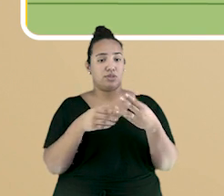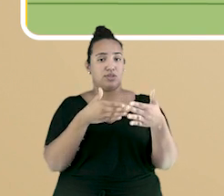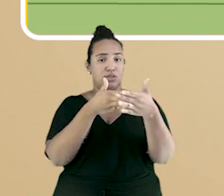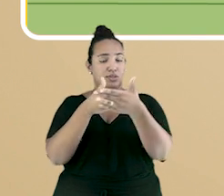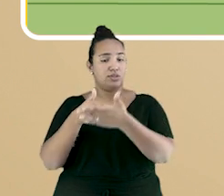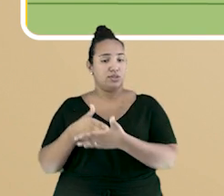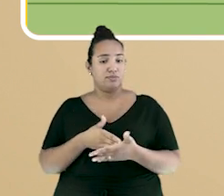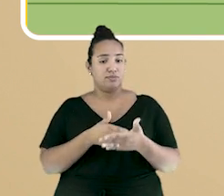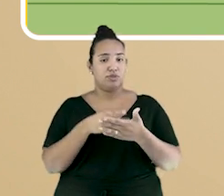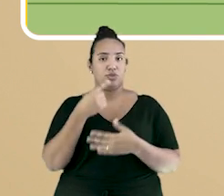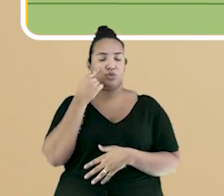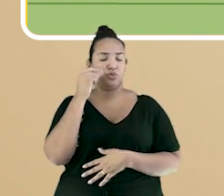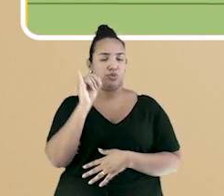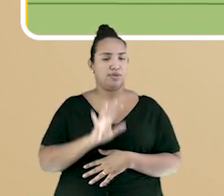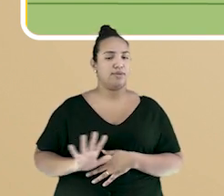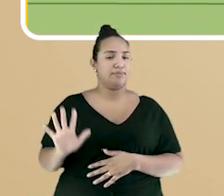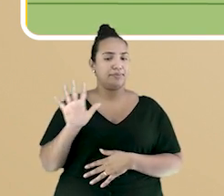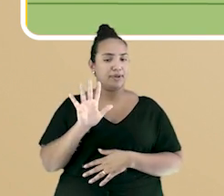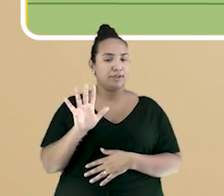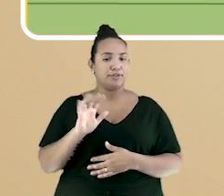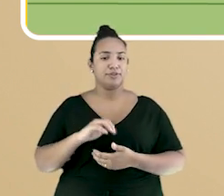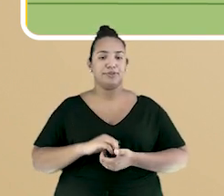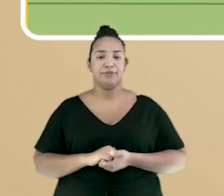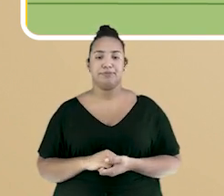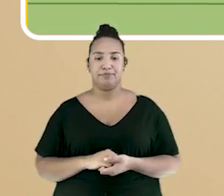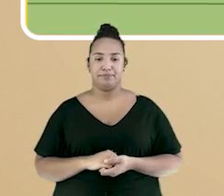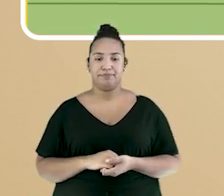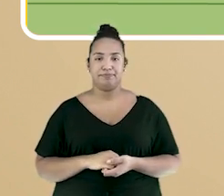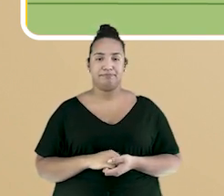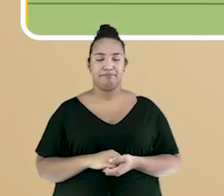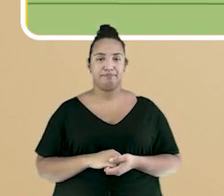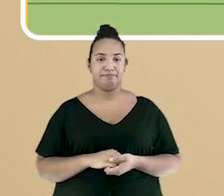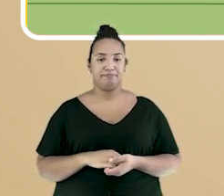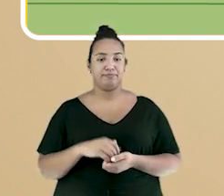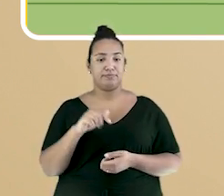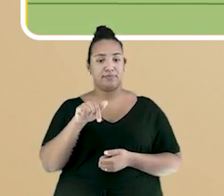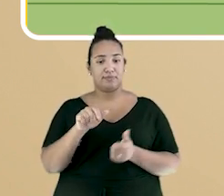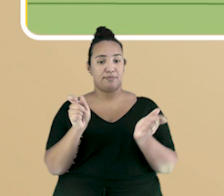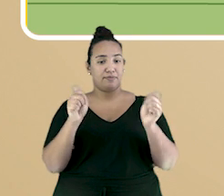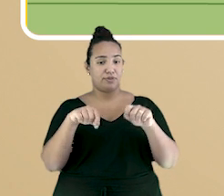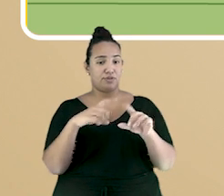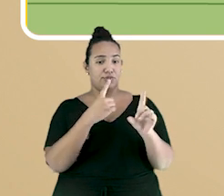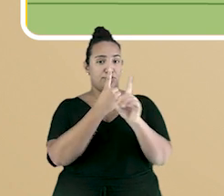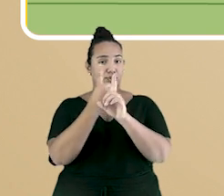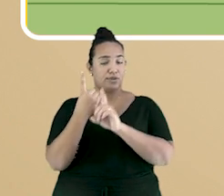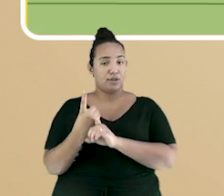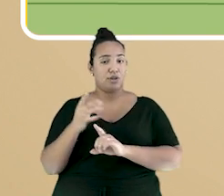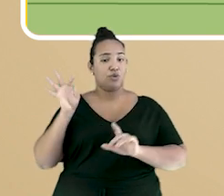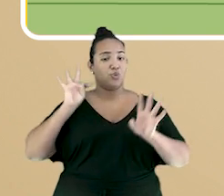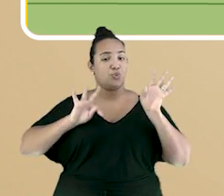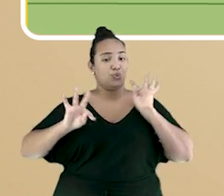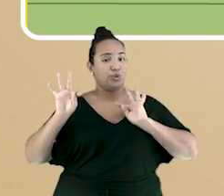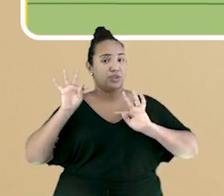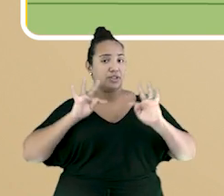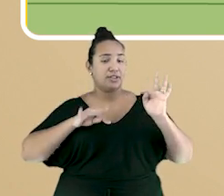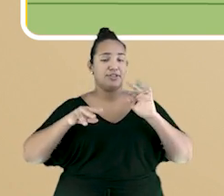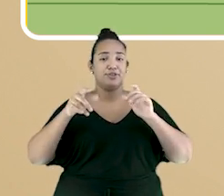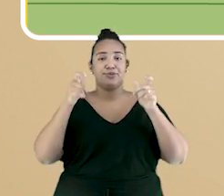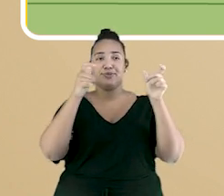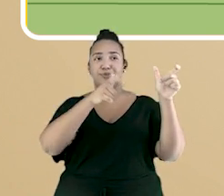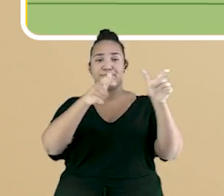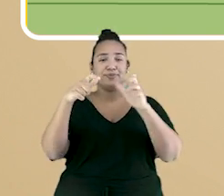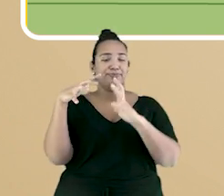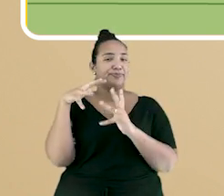Fronteiras. Observe na imagem. Além de ponto de encontro entre turistas de